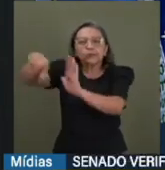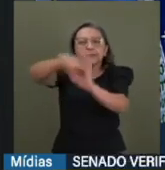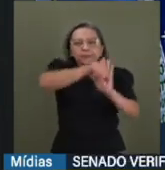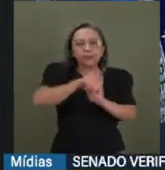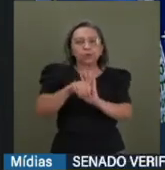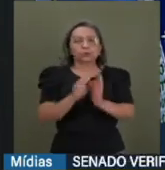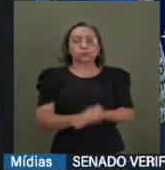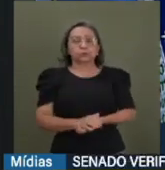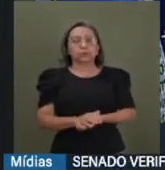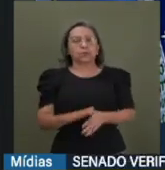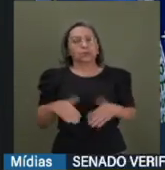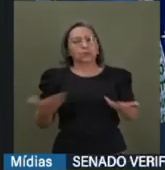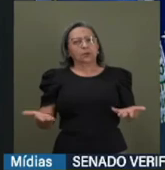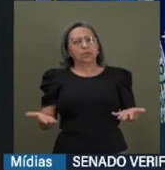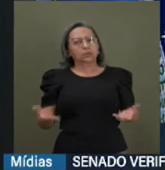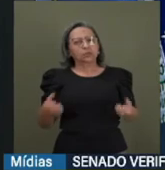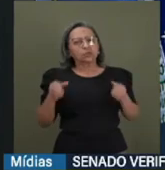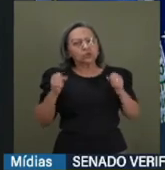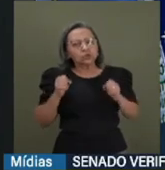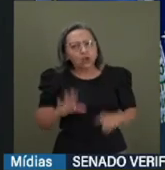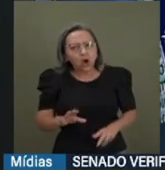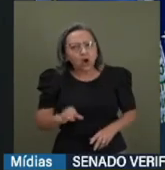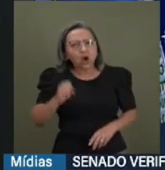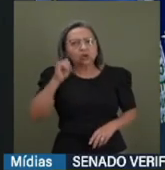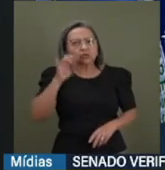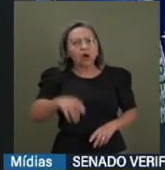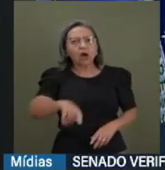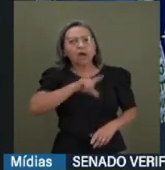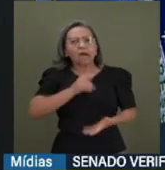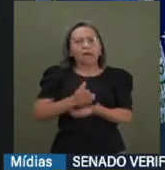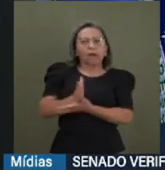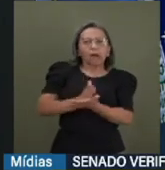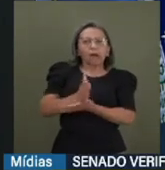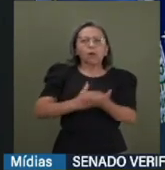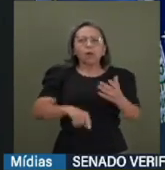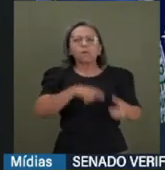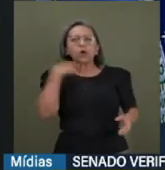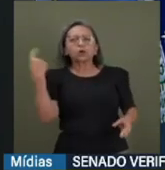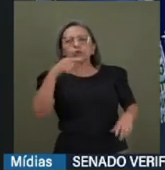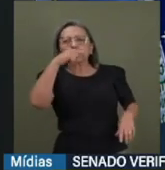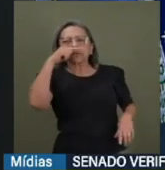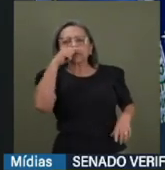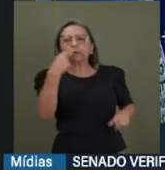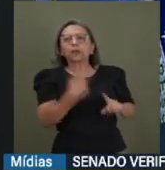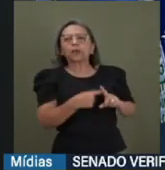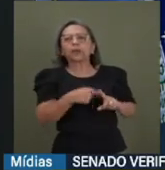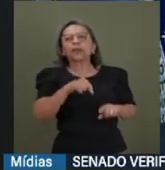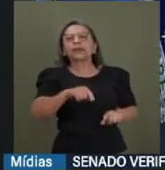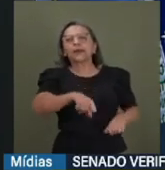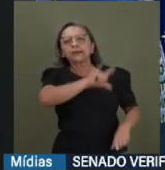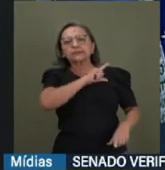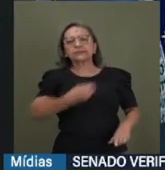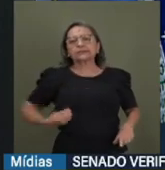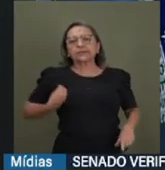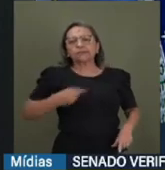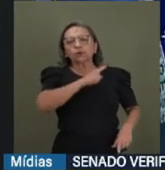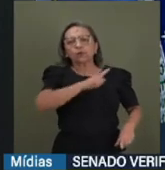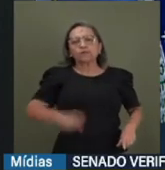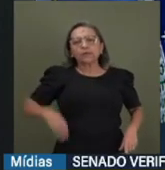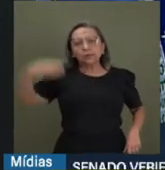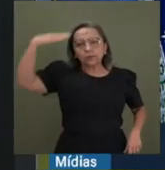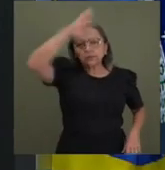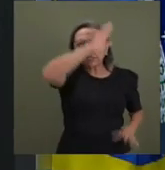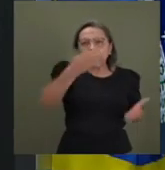Então, só se incomodavam com a morte dos Yanomamis porque quem governava o Brasil era Bolsonaro. Agora não ligam